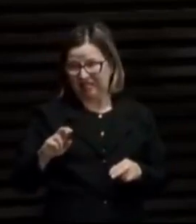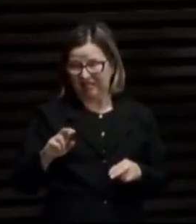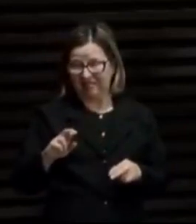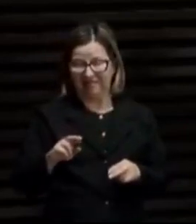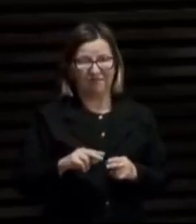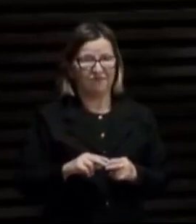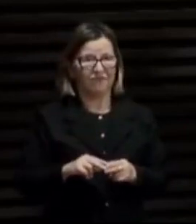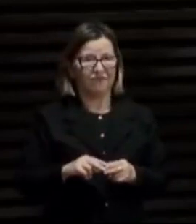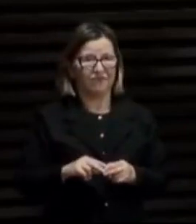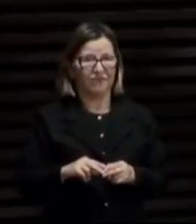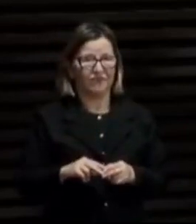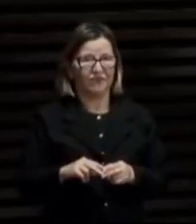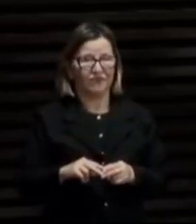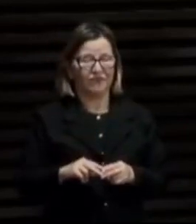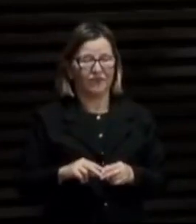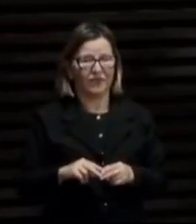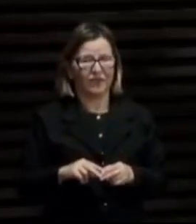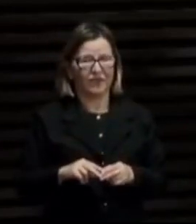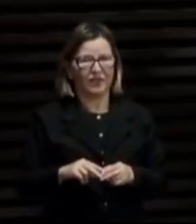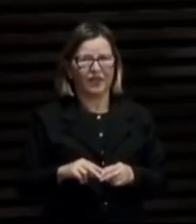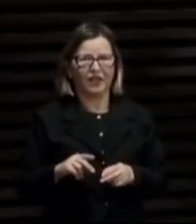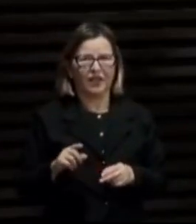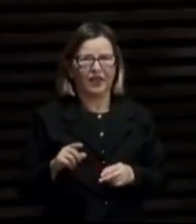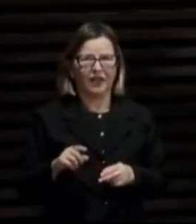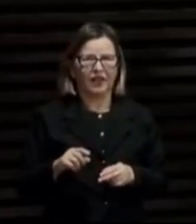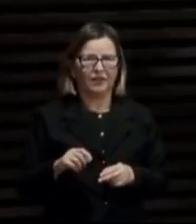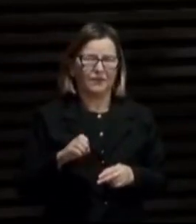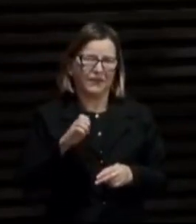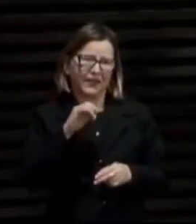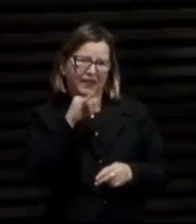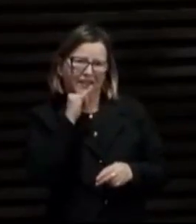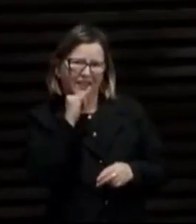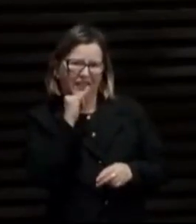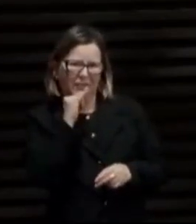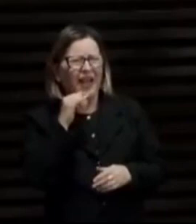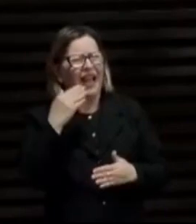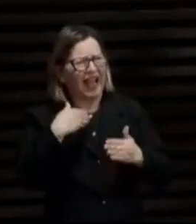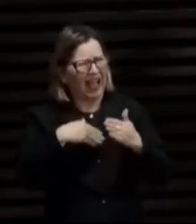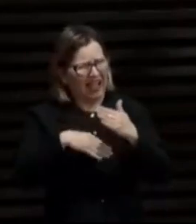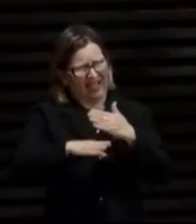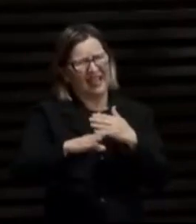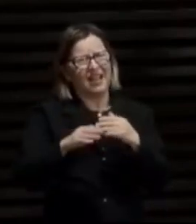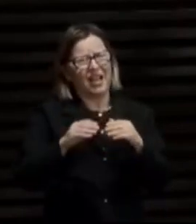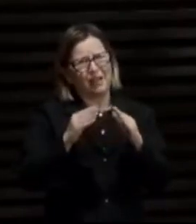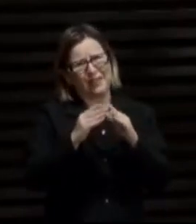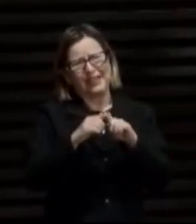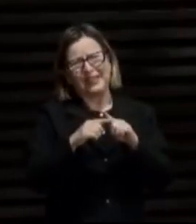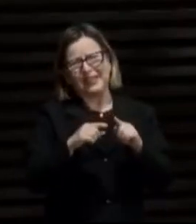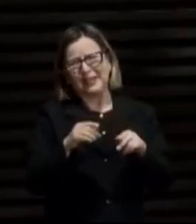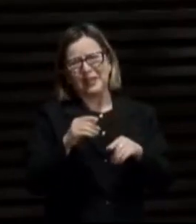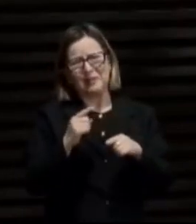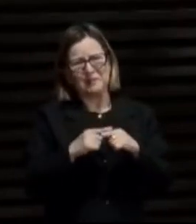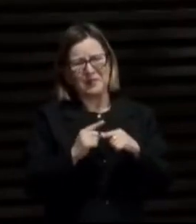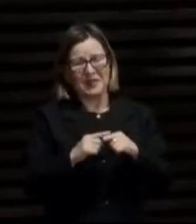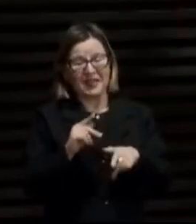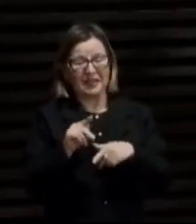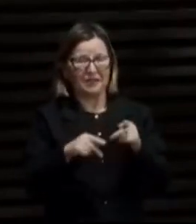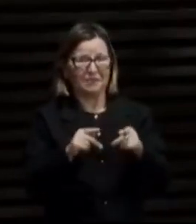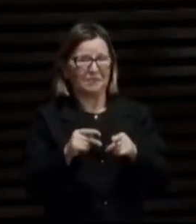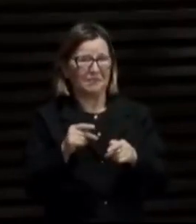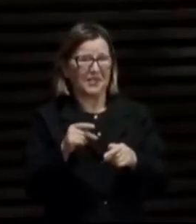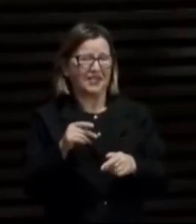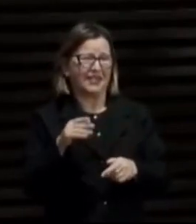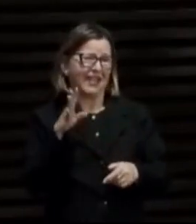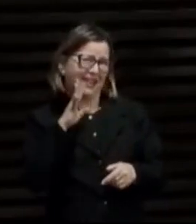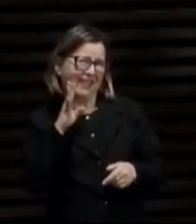Ah, os irmãos lá são tão legal, o Hilda é tão gente boa, o Maurício, né, pastor Glenn, tudo gente boa. Mas eles não têm poder nenhum para